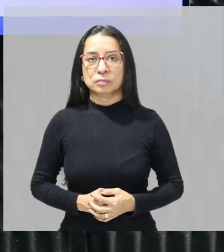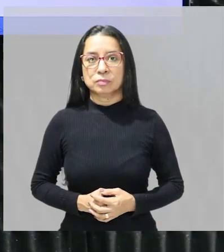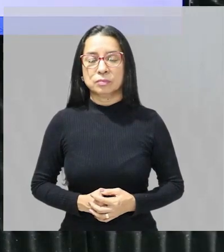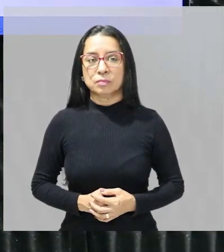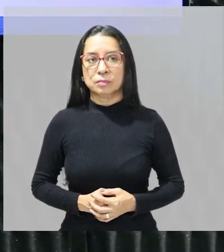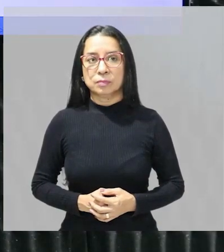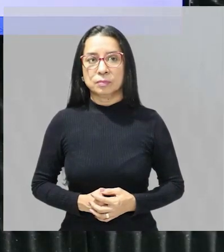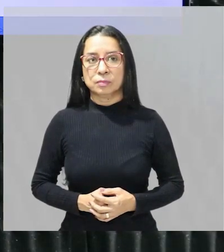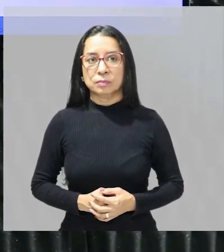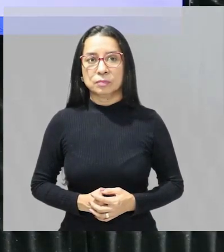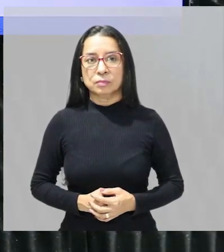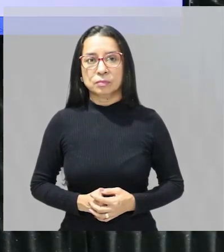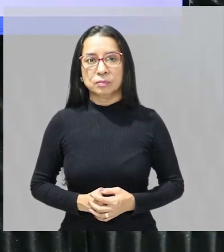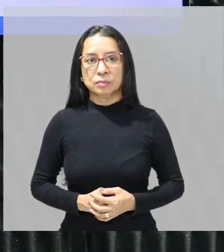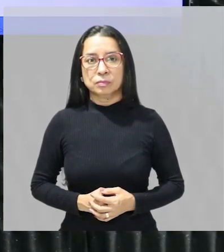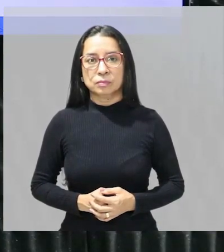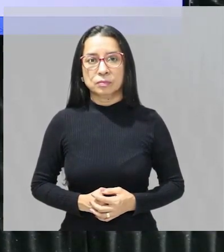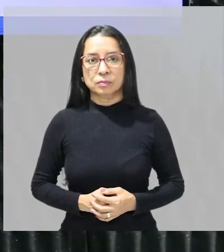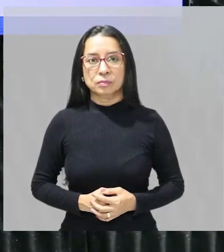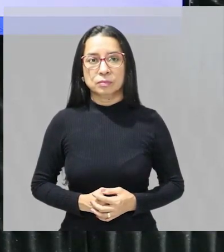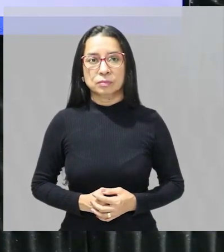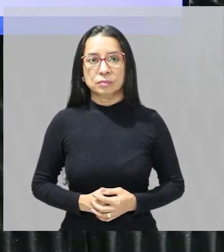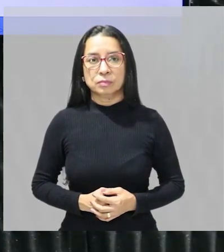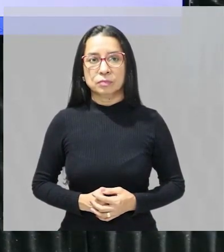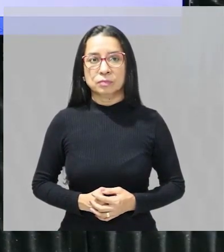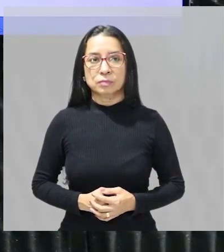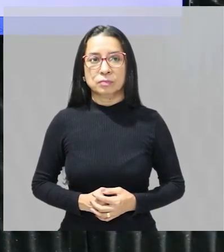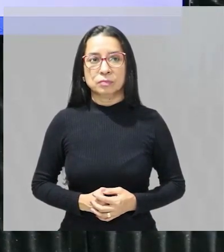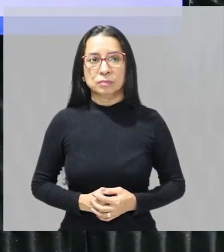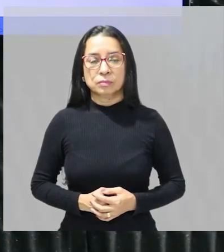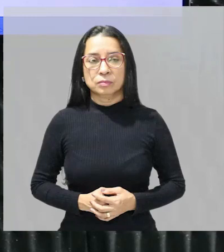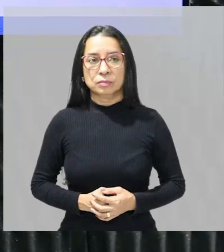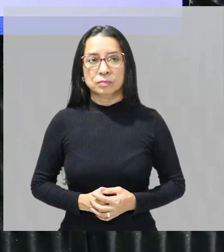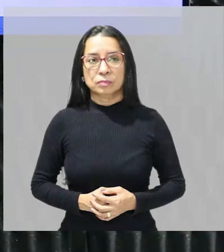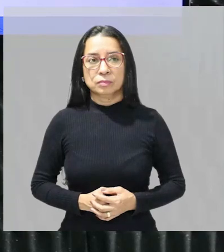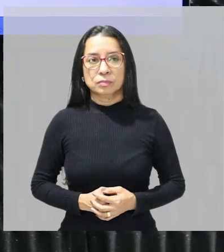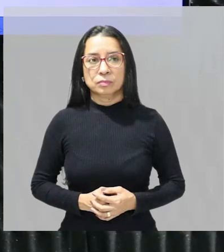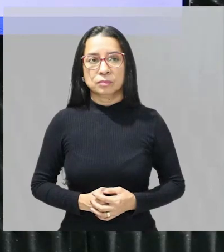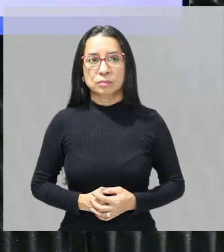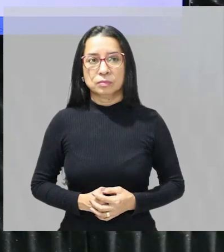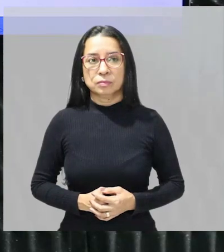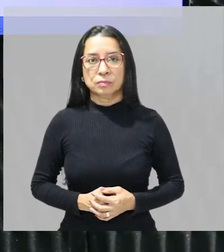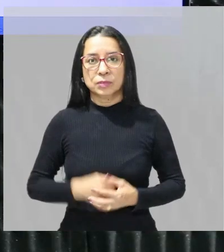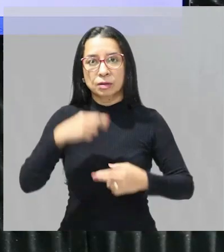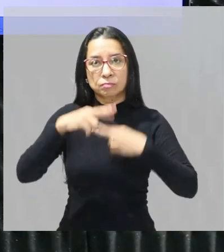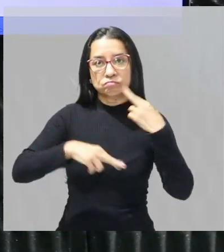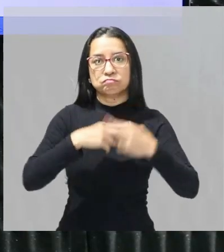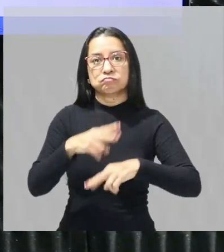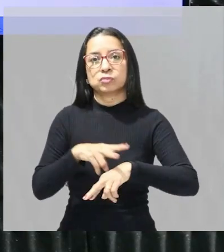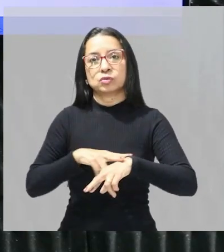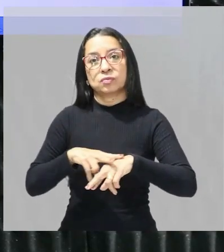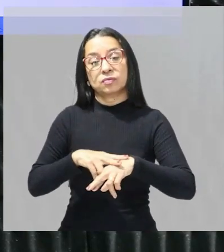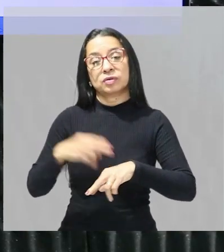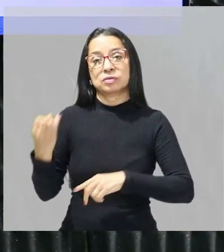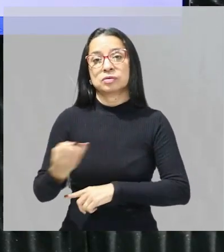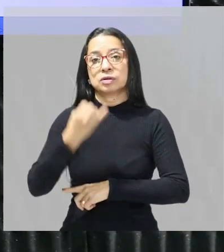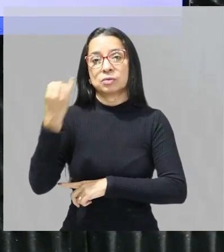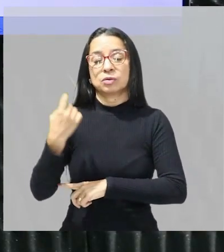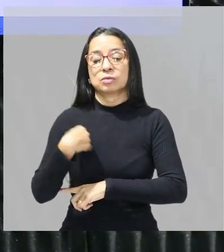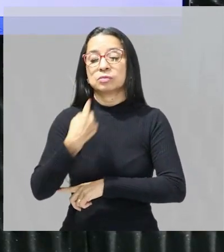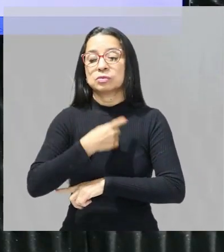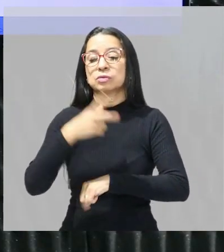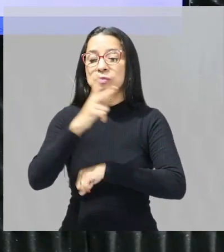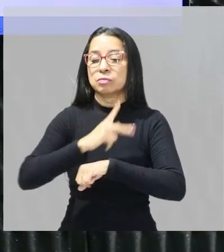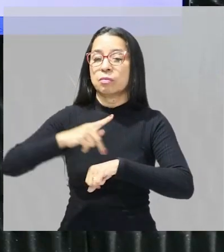e colocaram o país entre os mais importantes da agropecuária mundial. Tá? A Revolução Verde ela vai ser muito importante para o